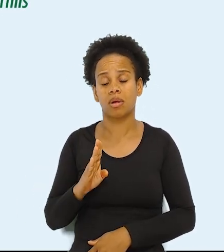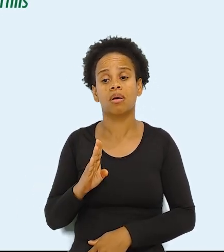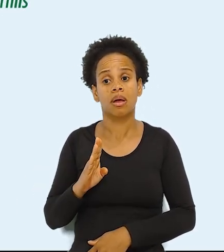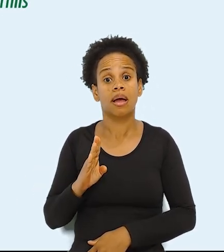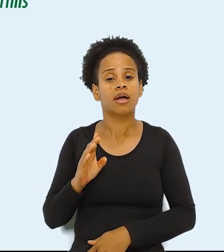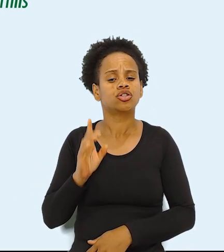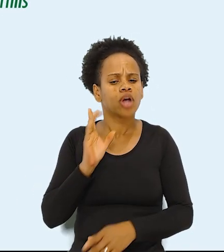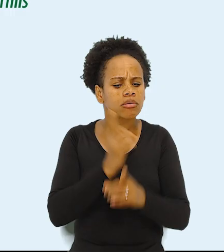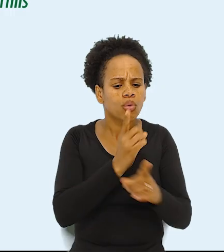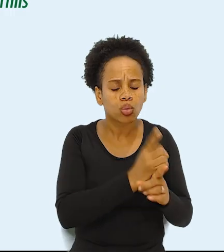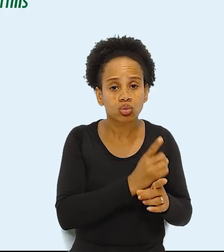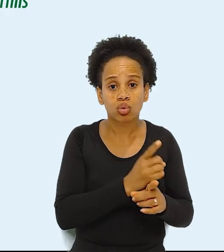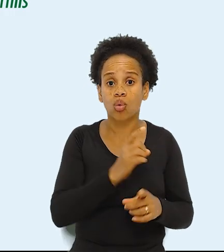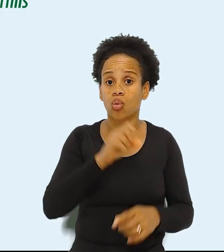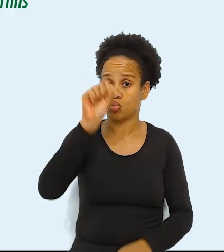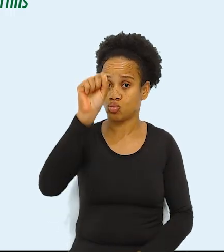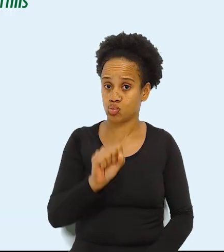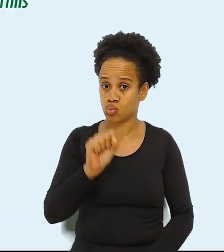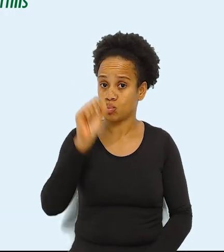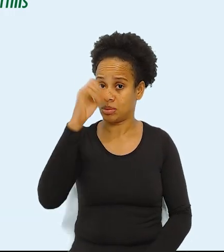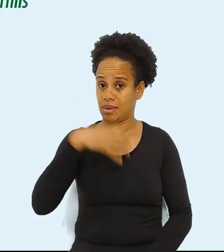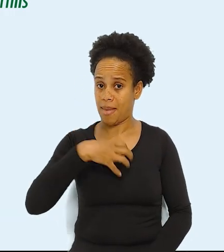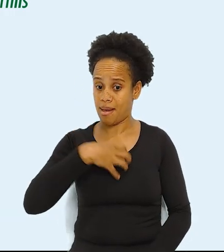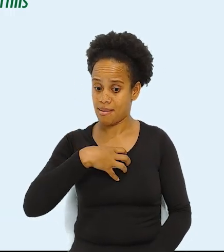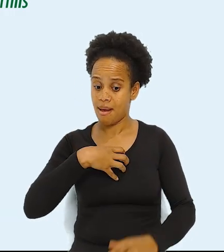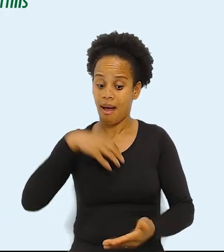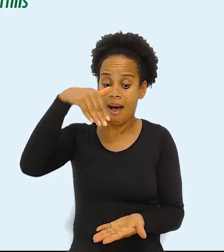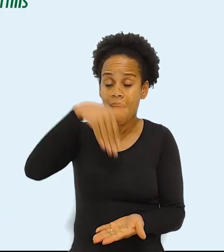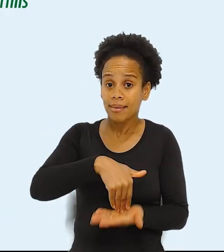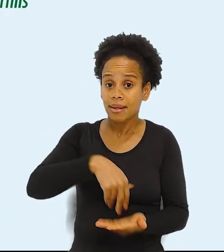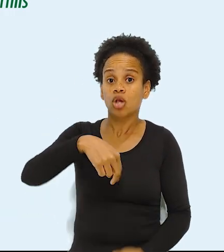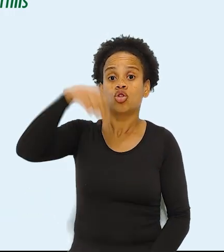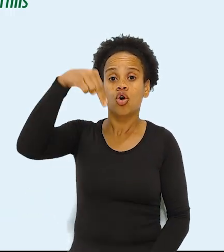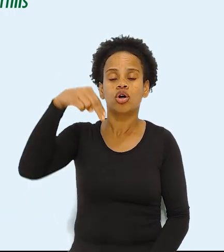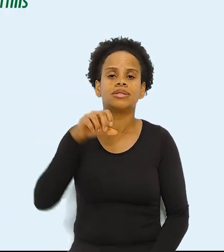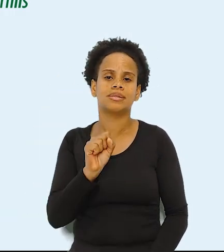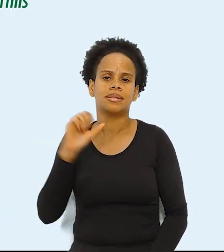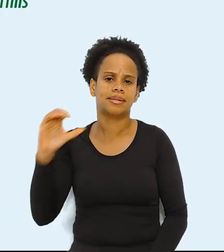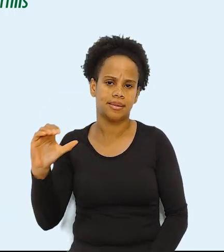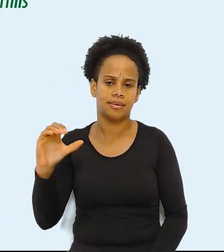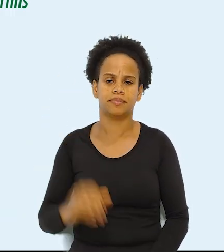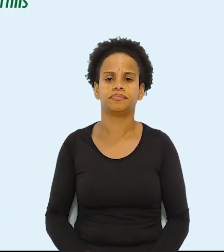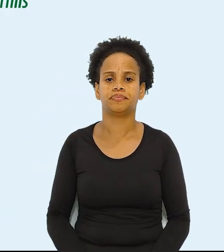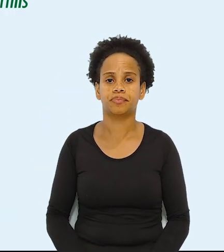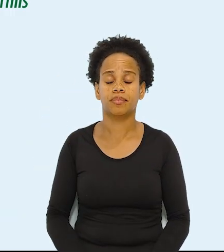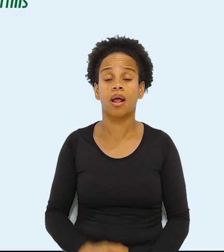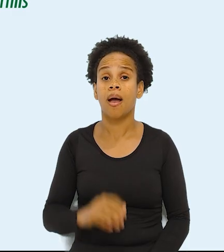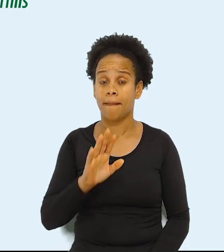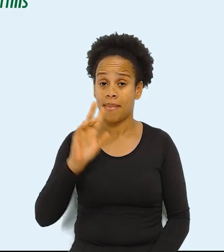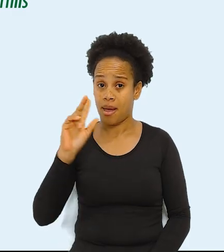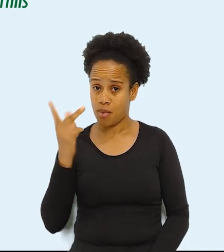sido achado somente do sul da Bahia ao norte de Santa Catarina. Já o